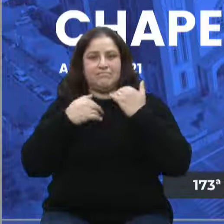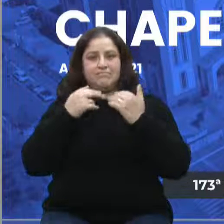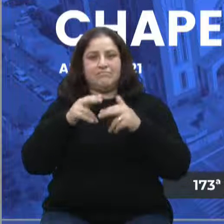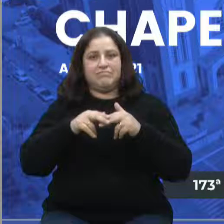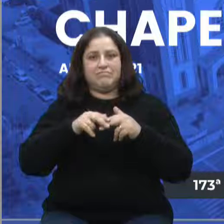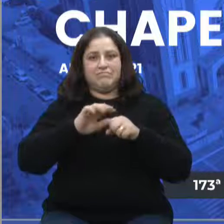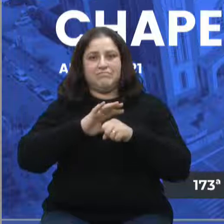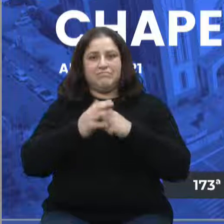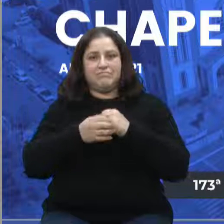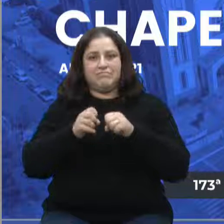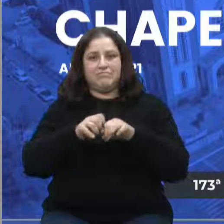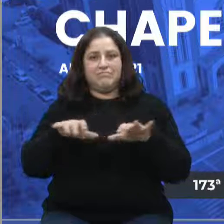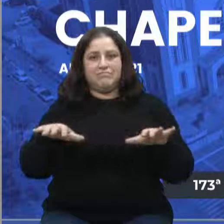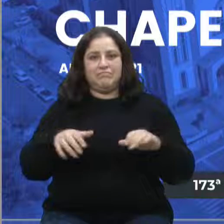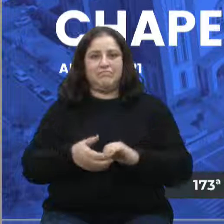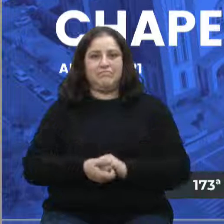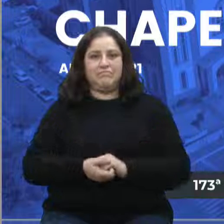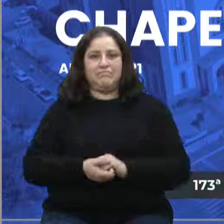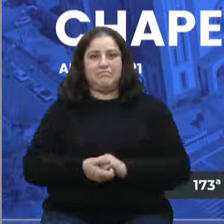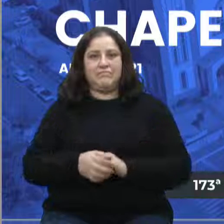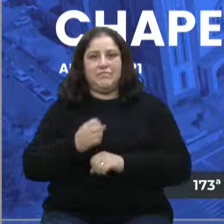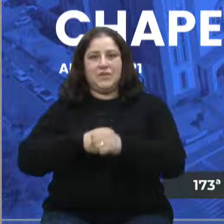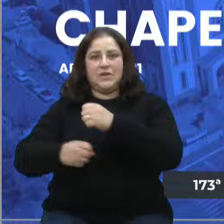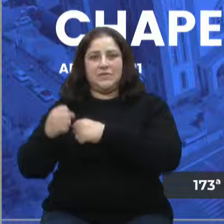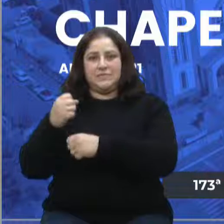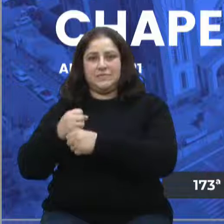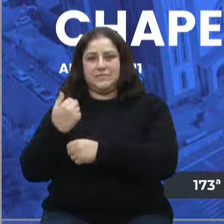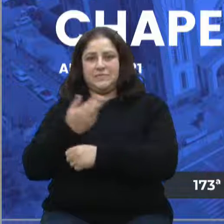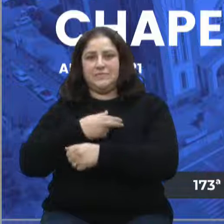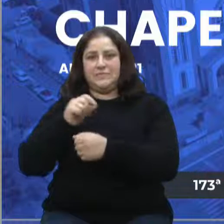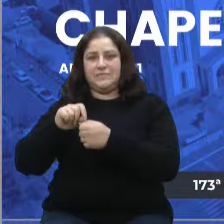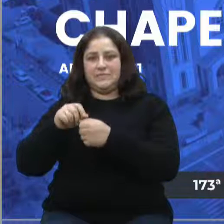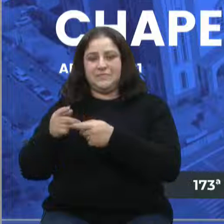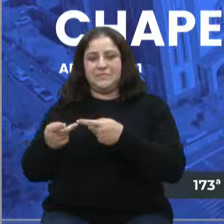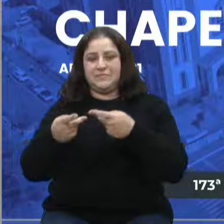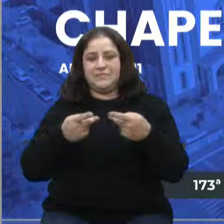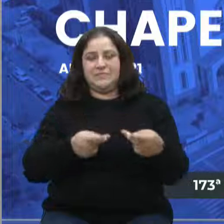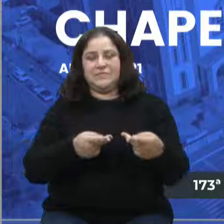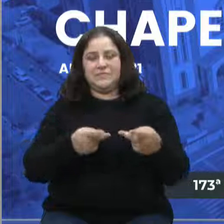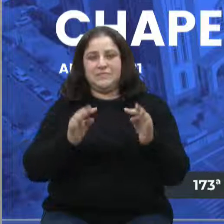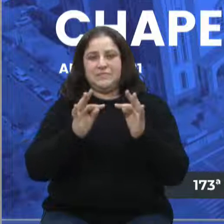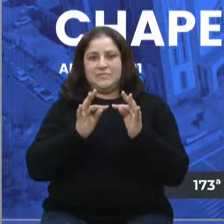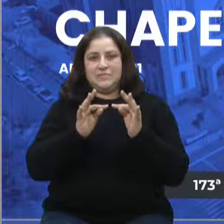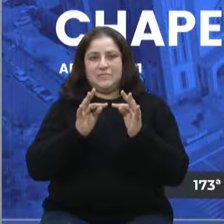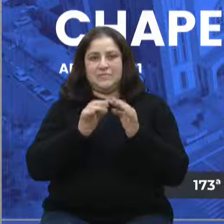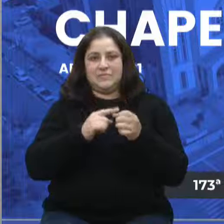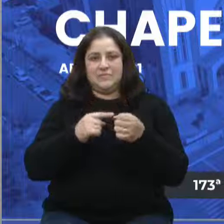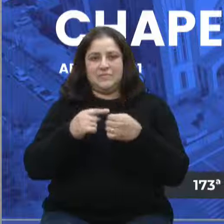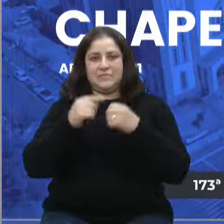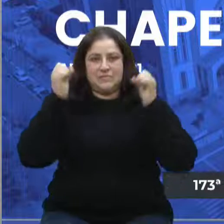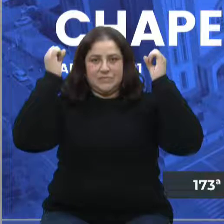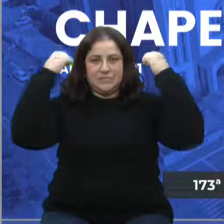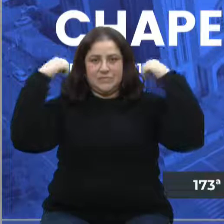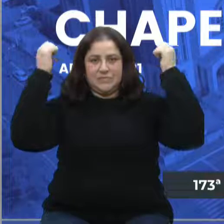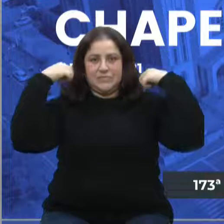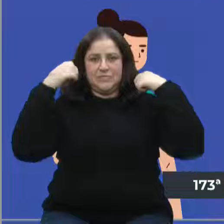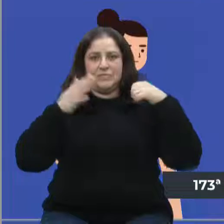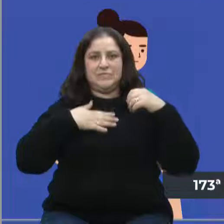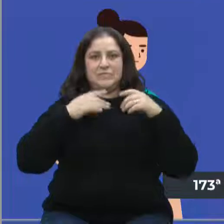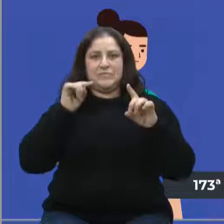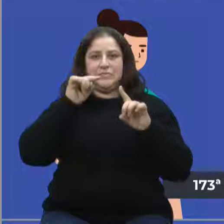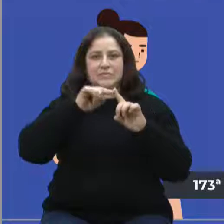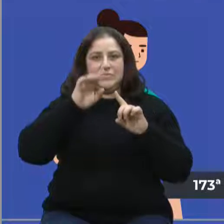pandemia. Ano passado, então, nós realizamos uma visita técnica ao município de Chapecó, onde o meu principal objetivo à